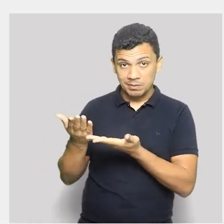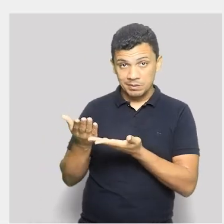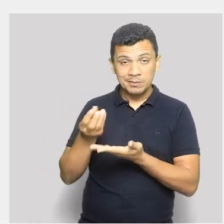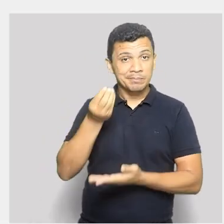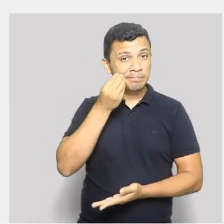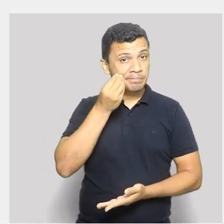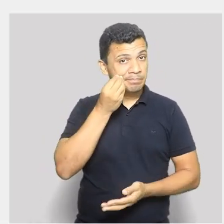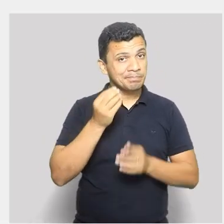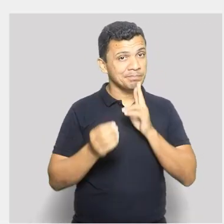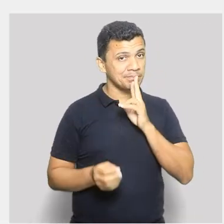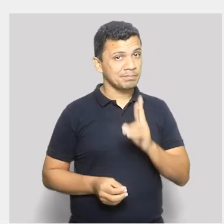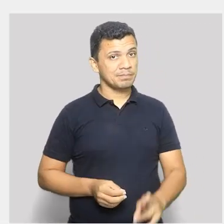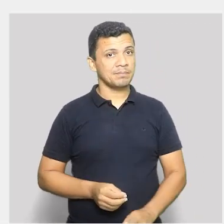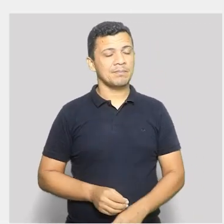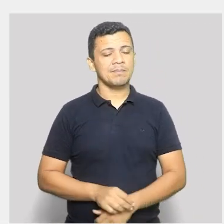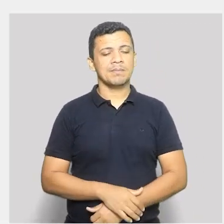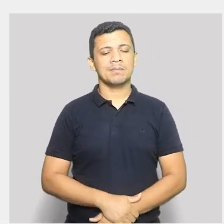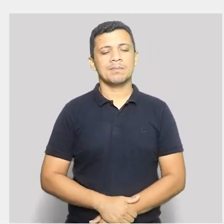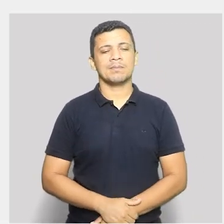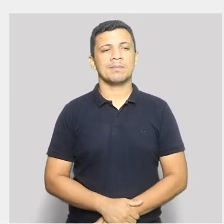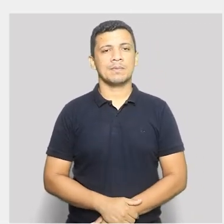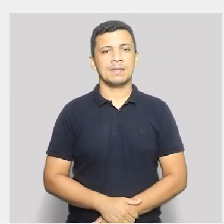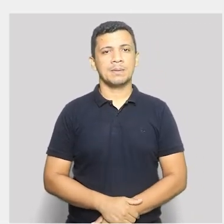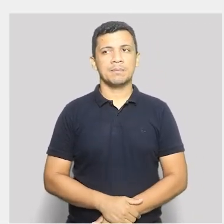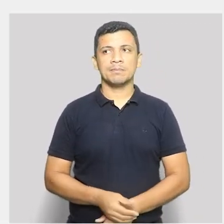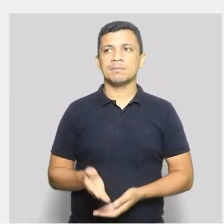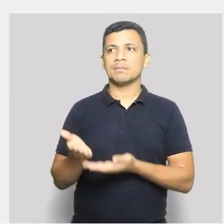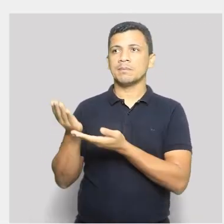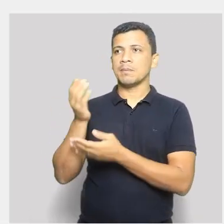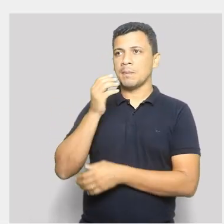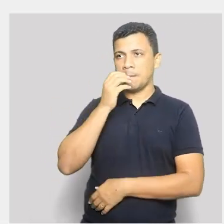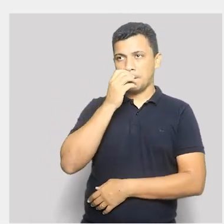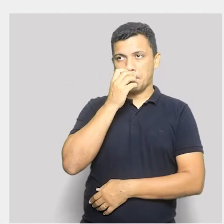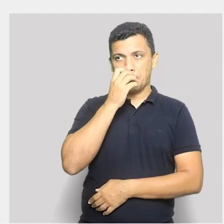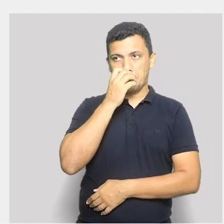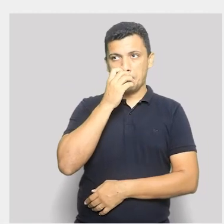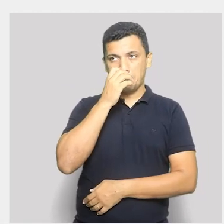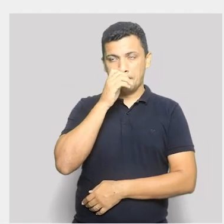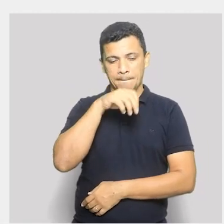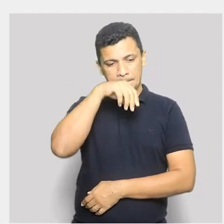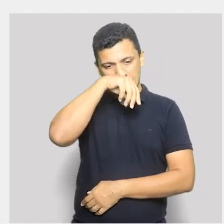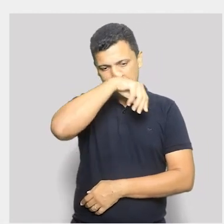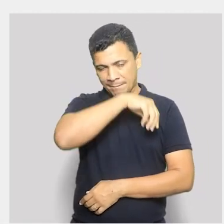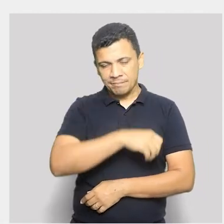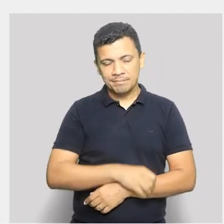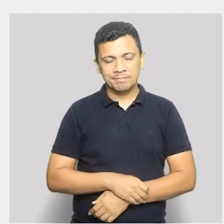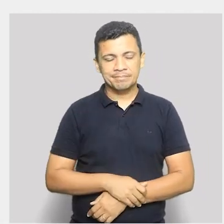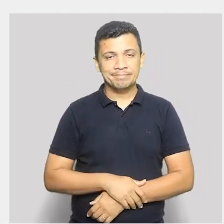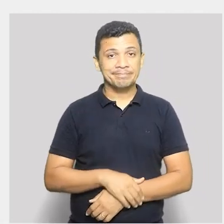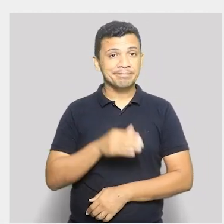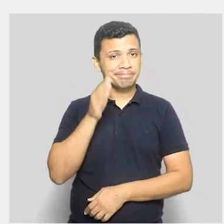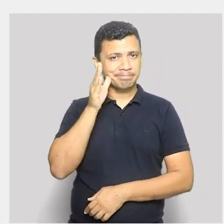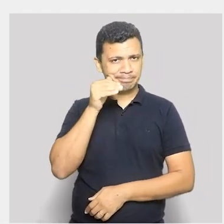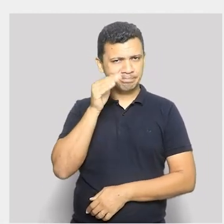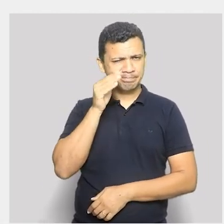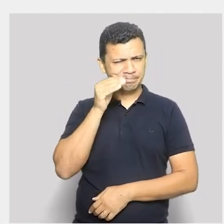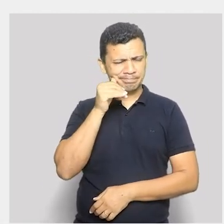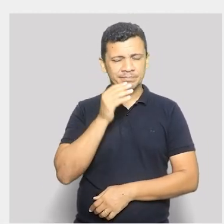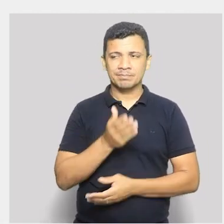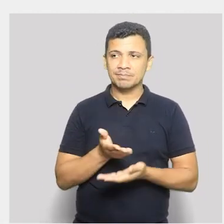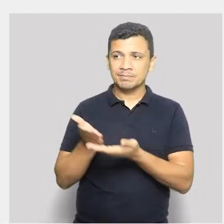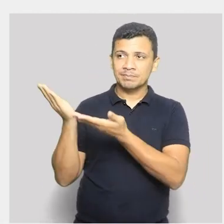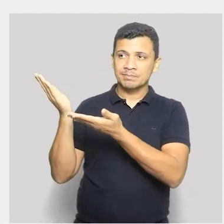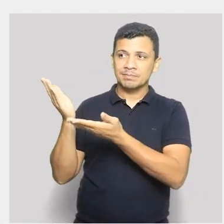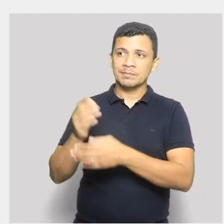começar a tentar fazer, tá bom? Essa daqui, gente, ela tem uma curiosidade bem legal. Deixa eu só passar aqui,